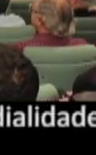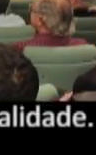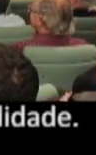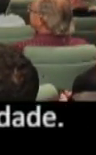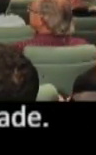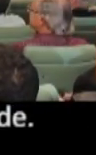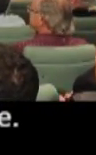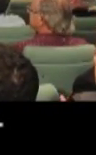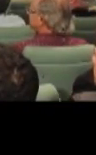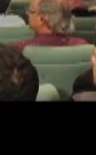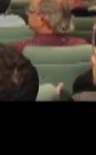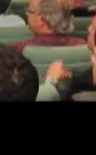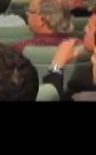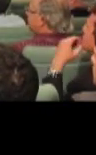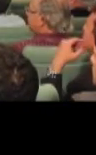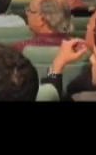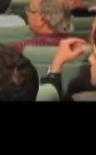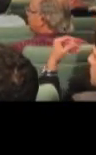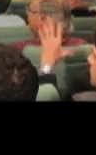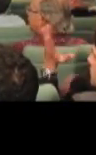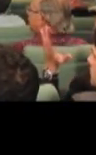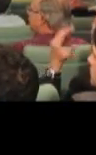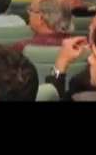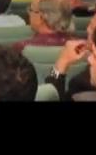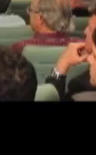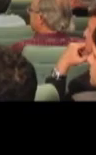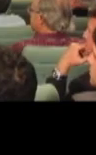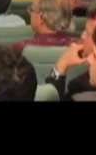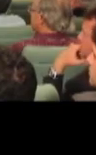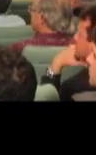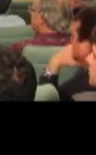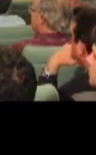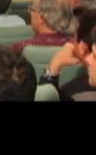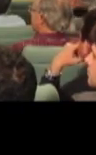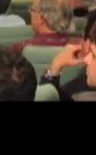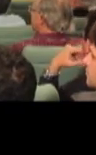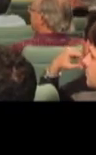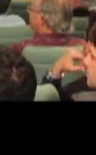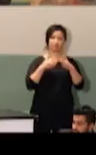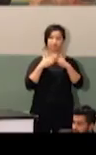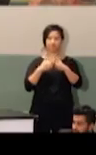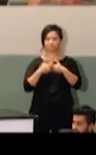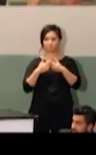candidato. Candidato. Por favor. Por favor.